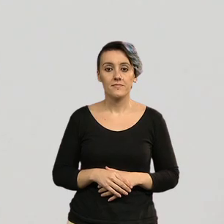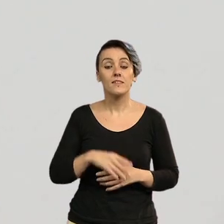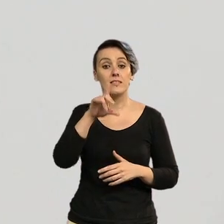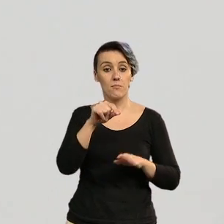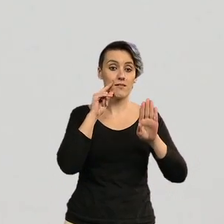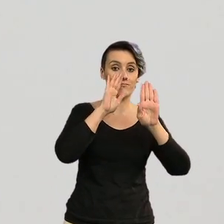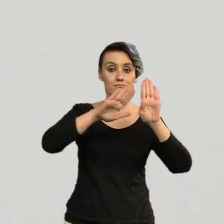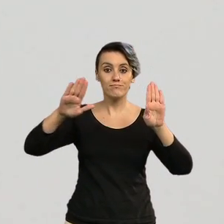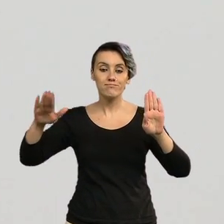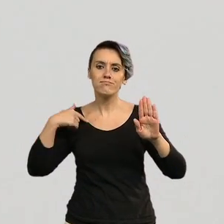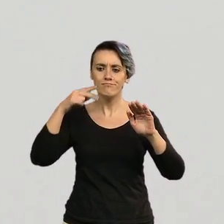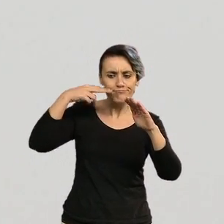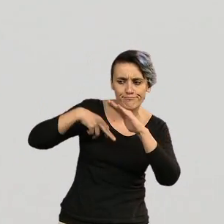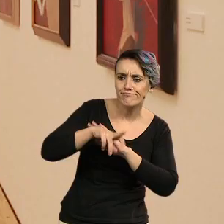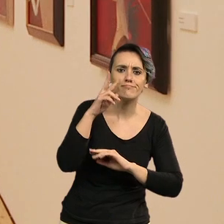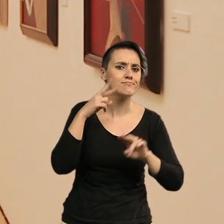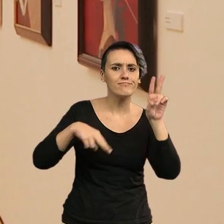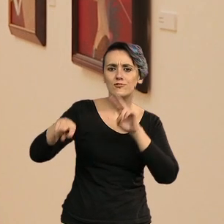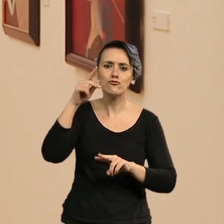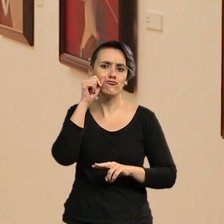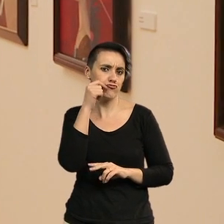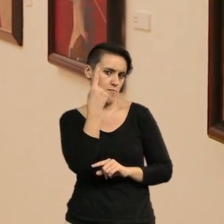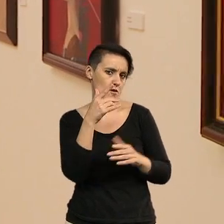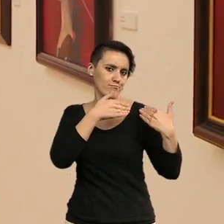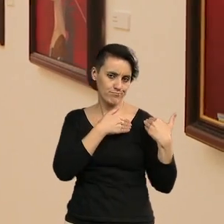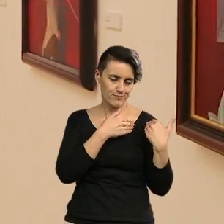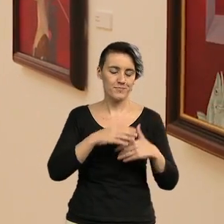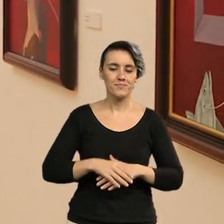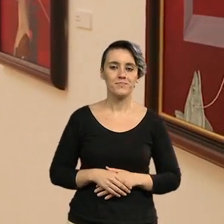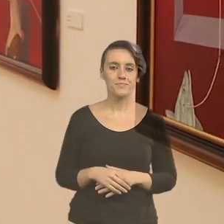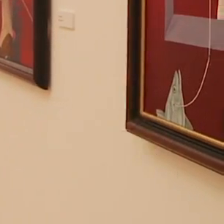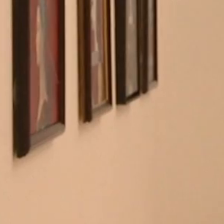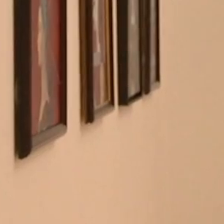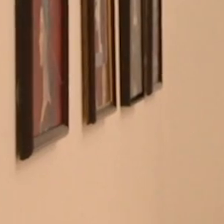E a exposição Visitando os Clássicos, de Jorge Valdivia Carrasco.